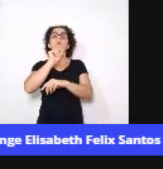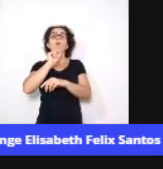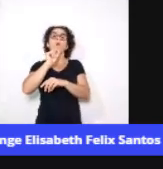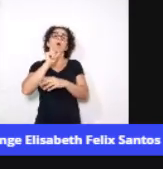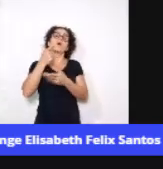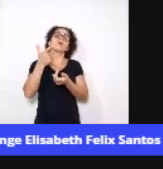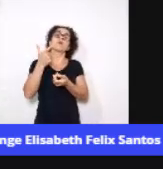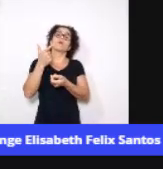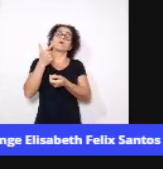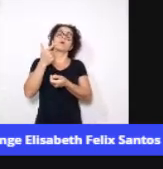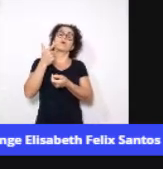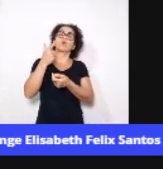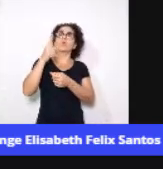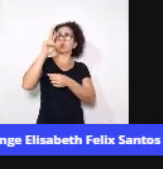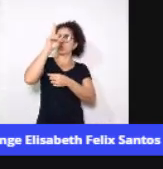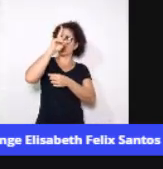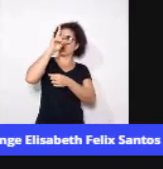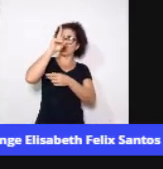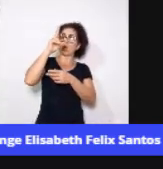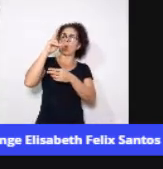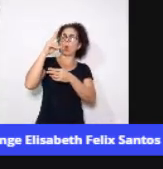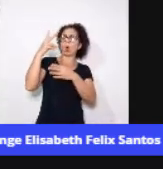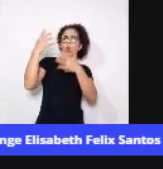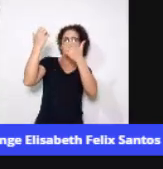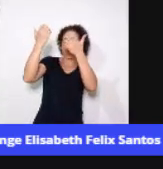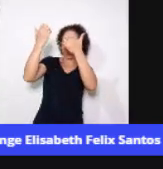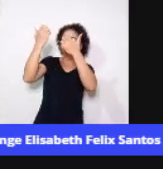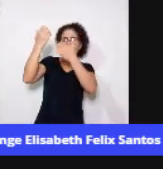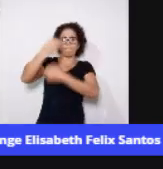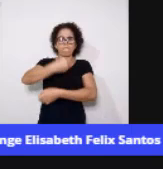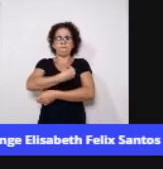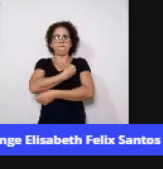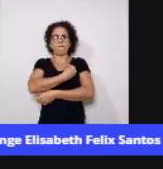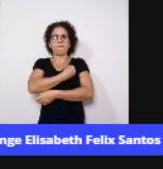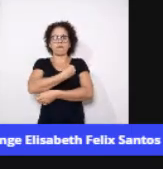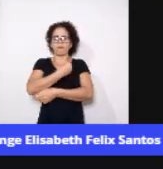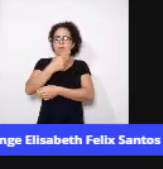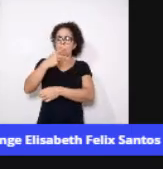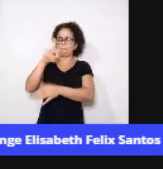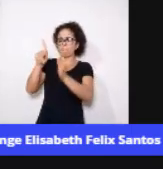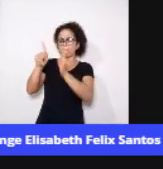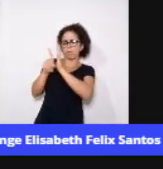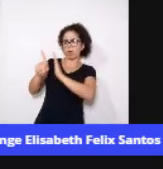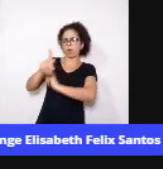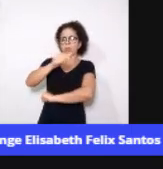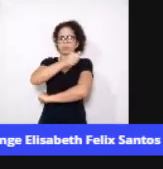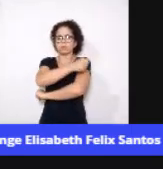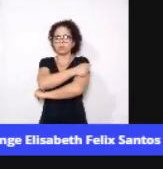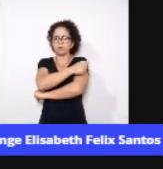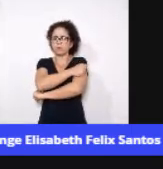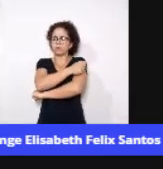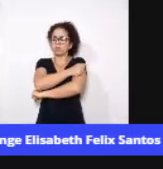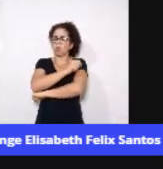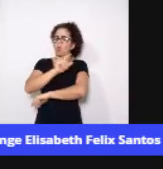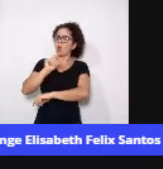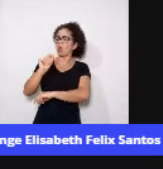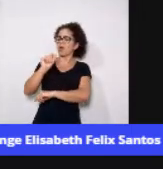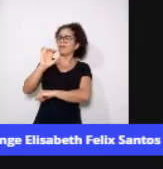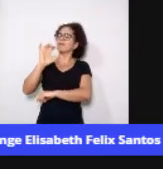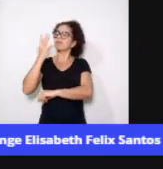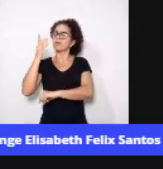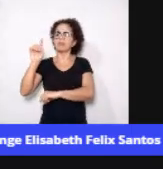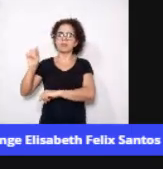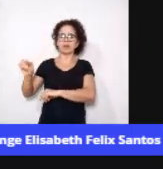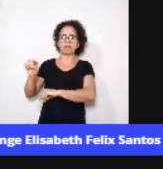E você começa a conhecer um pouquinho da realidade do seu aluno, do que ele está passando por aquele momento, né? E